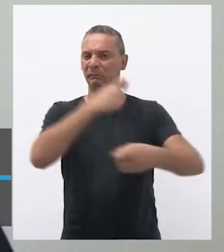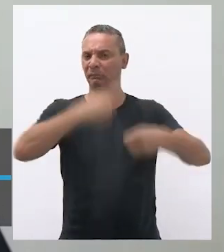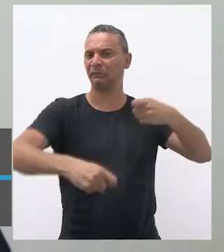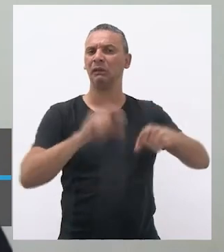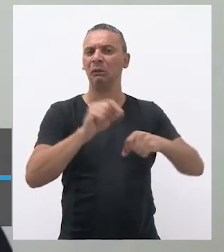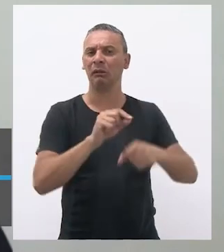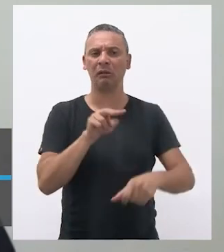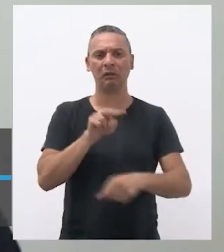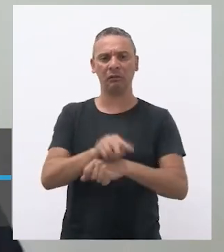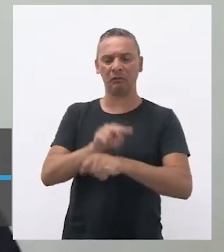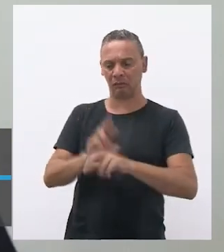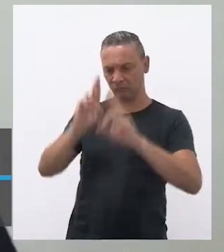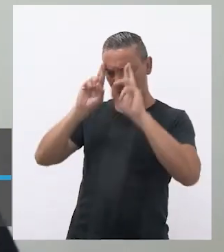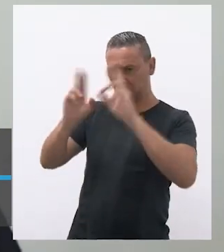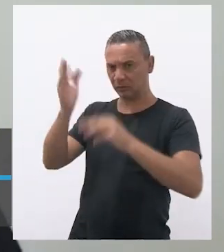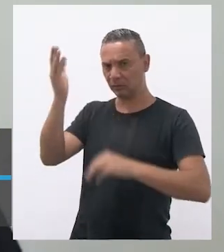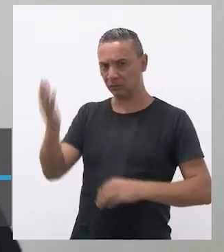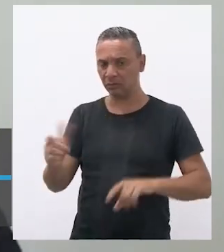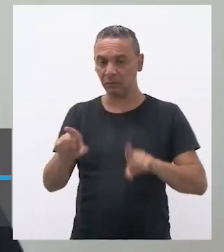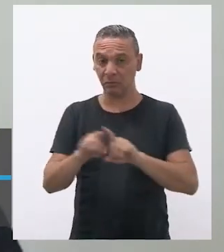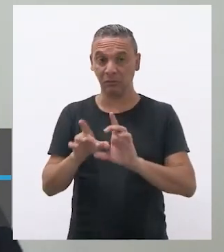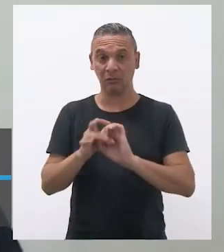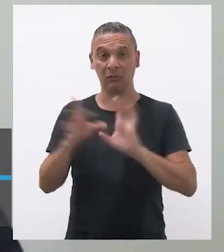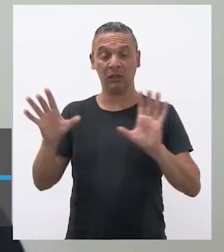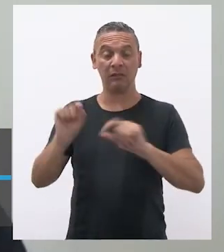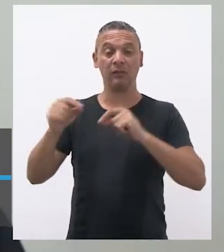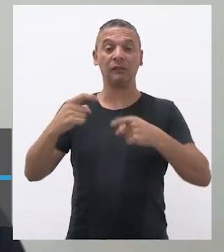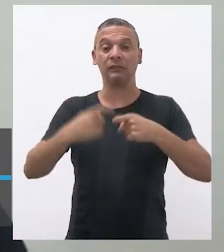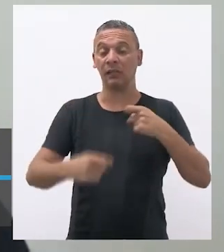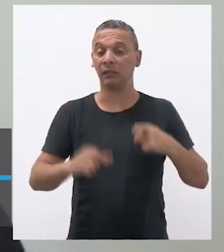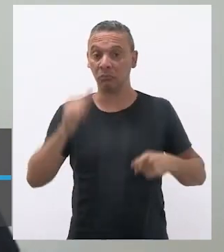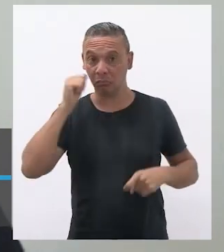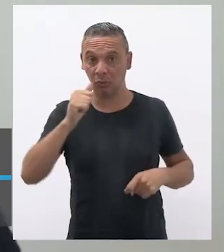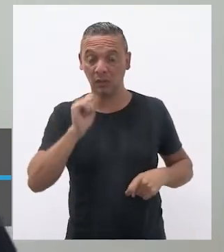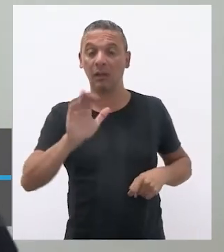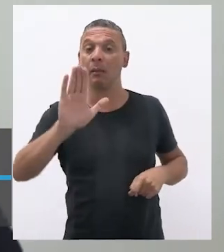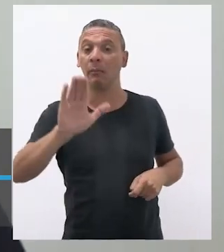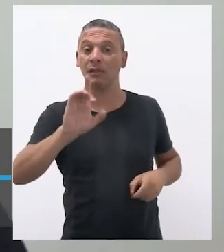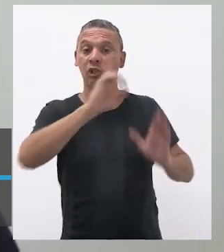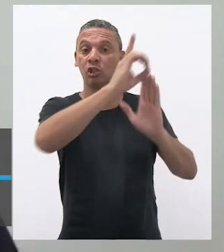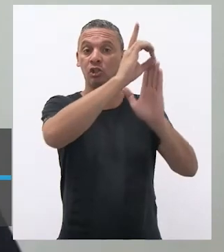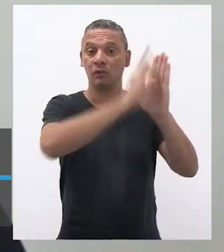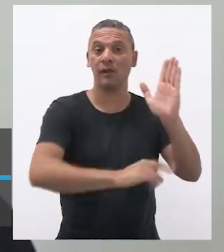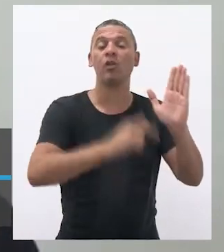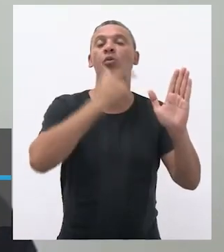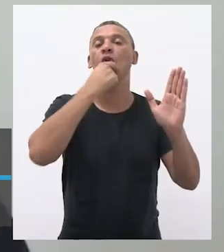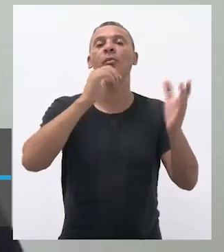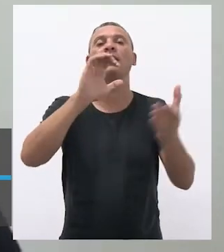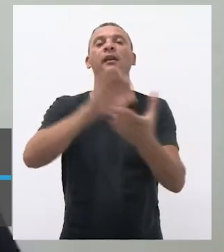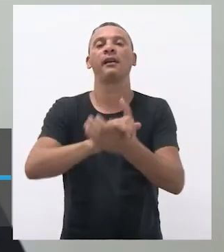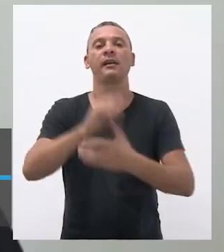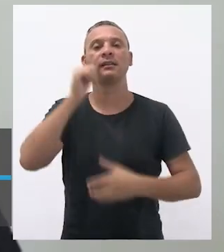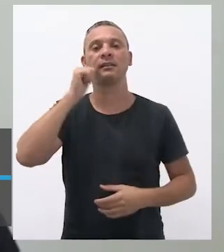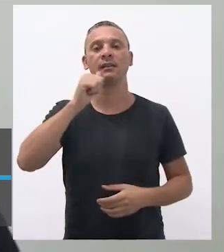preservação da dignidade ou da liberdade sexual das mulheres, mas o direito do homem de se casar com a mulher